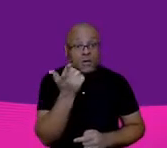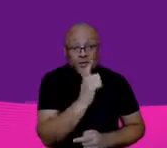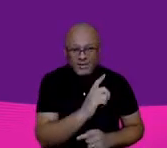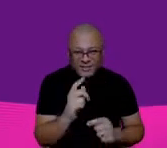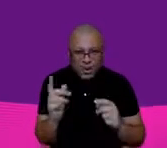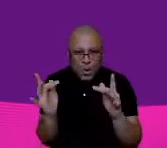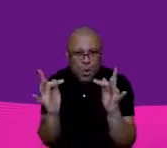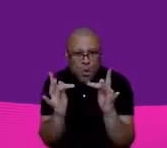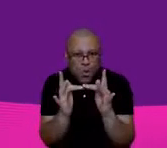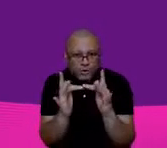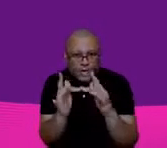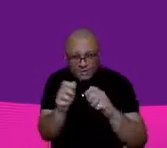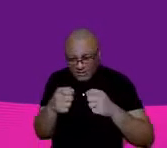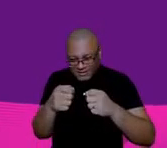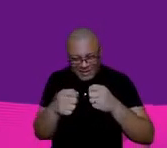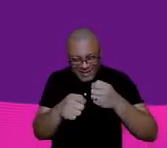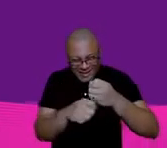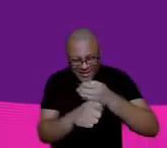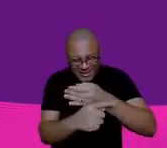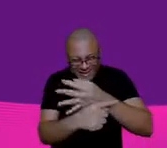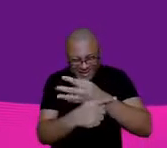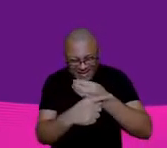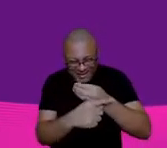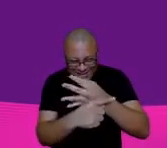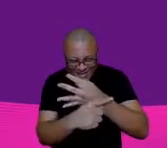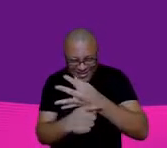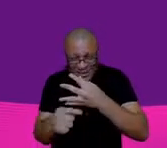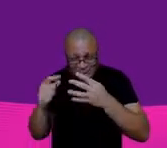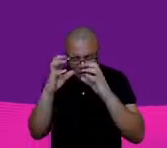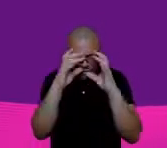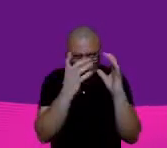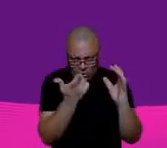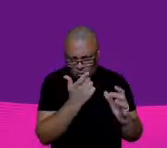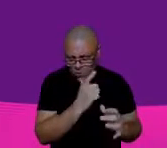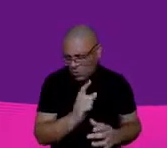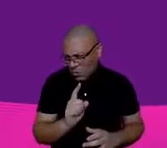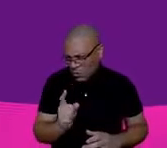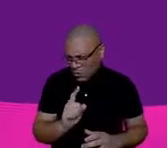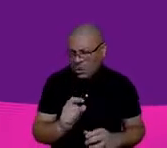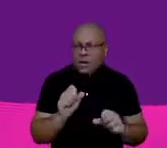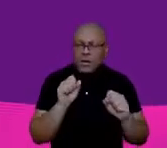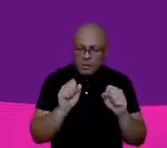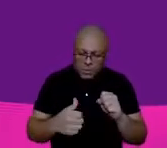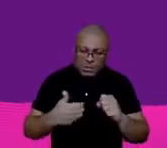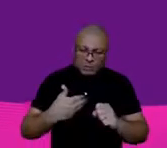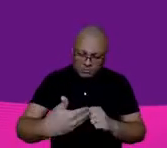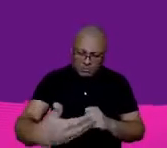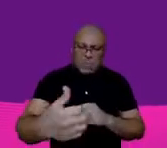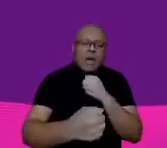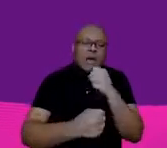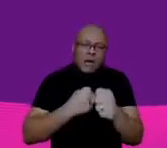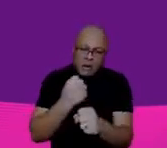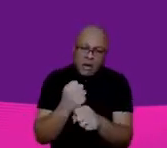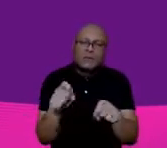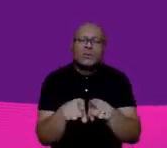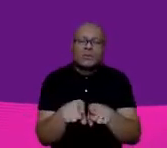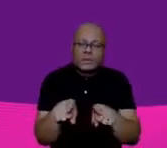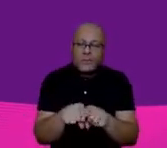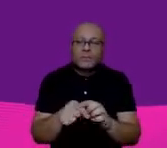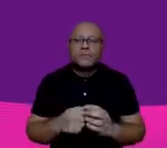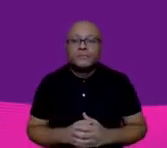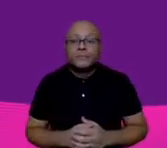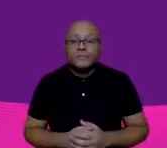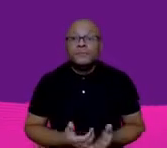paciente e talvez os sintomas cognitivos. Então, isso deve entrar em alta nos próximos anos. Hoje, gente,